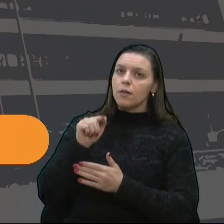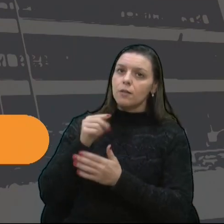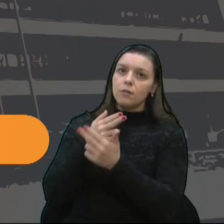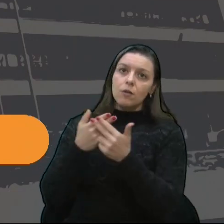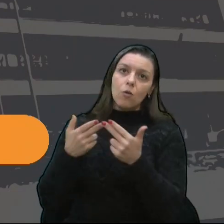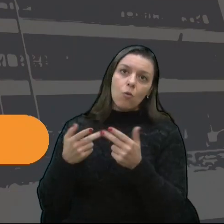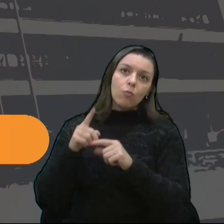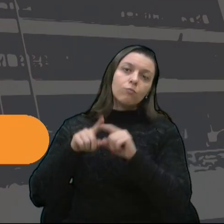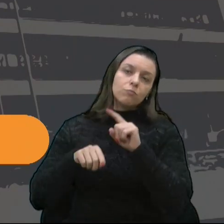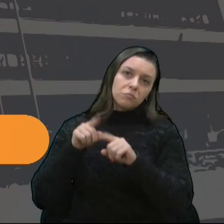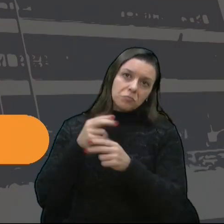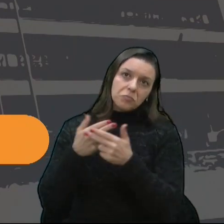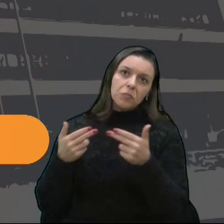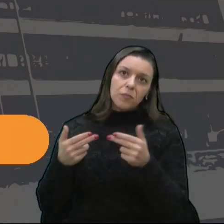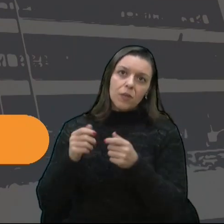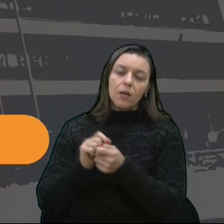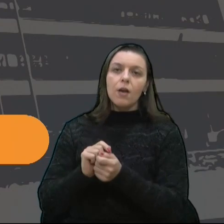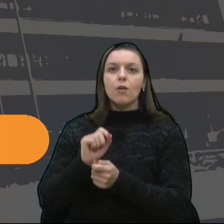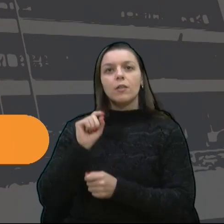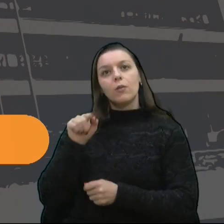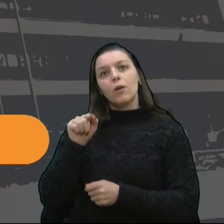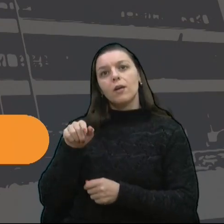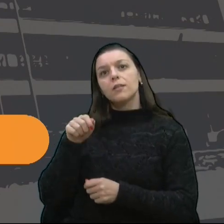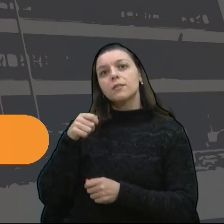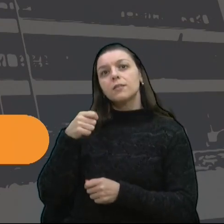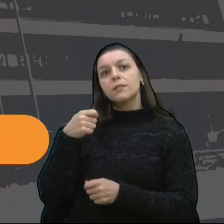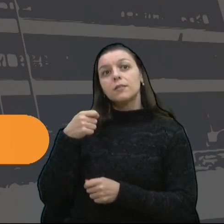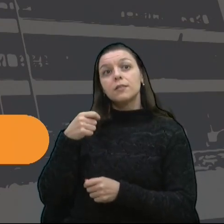espera que esse produto